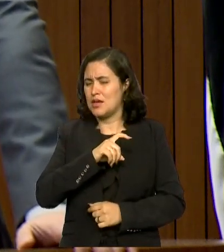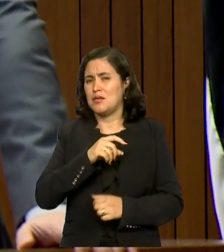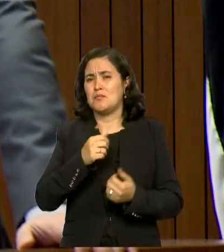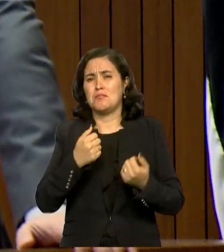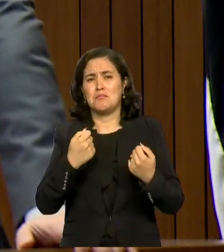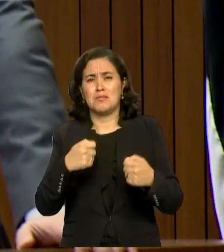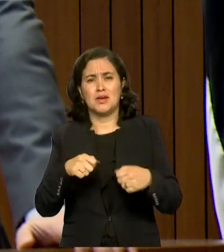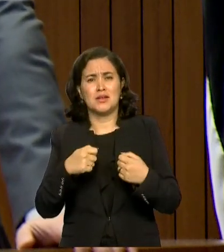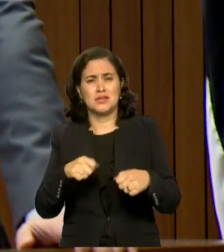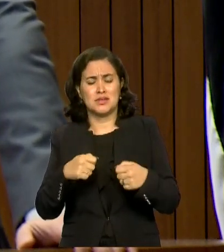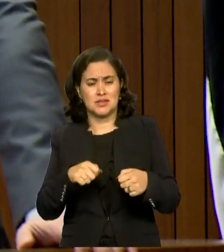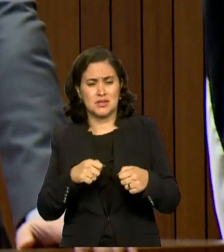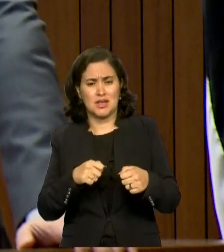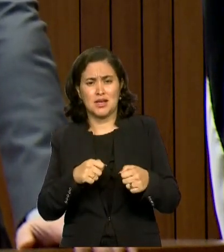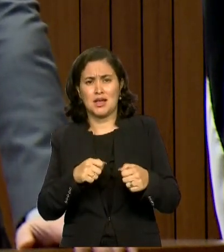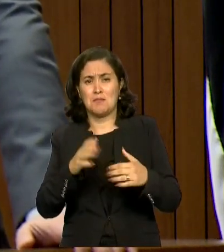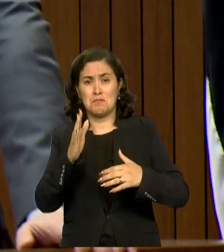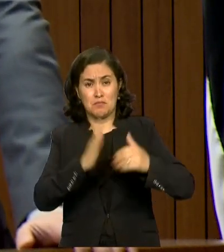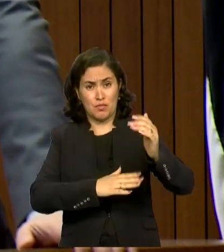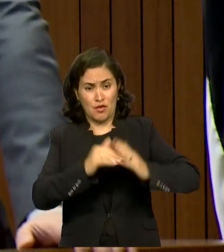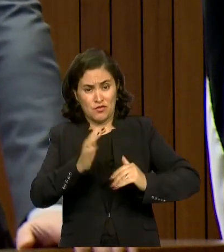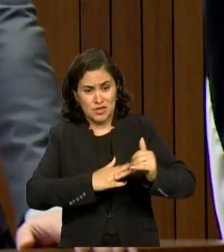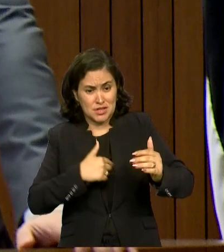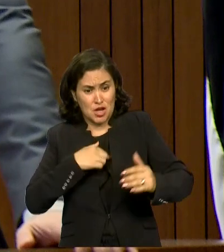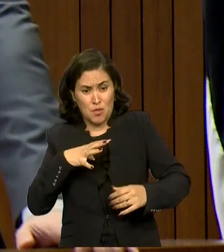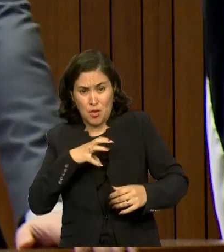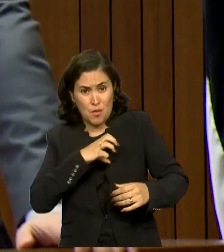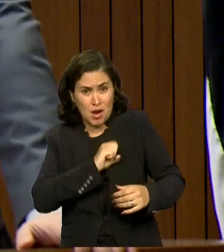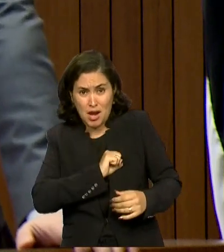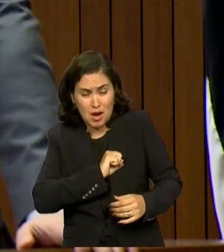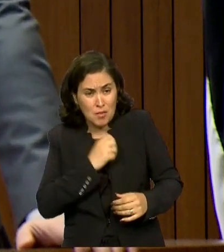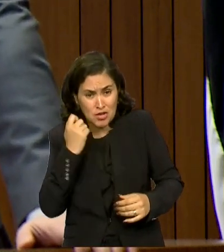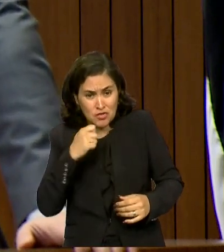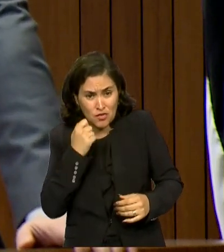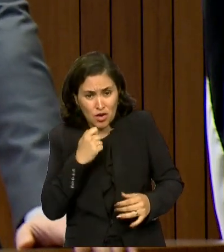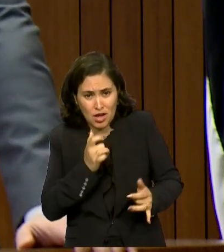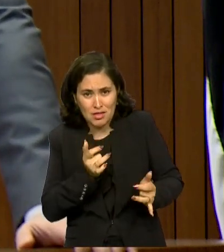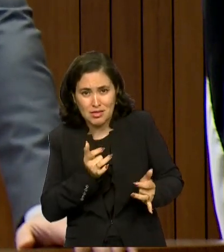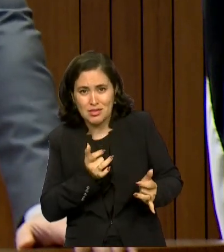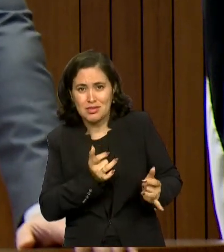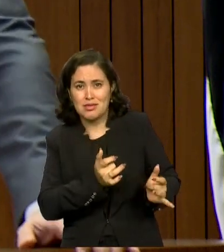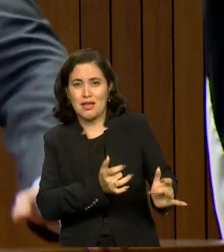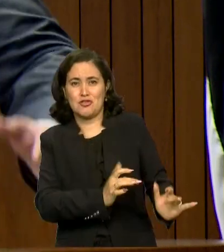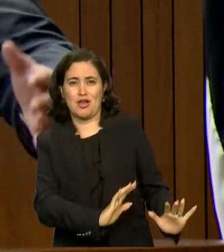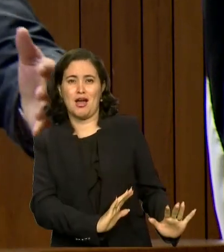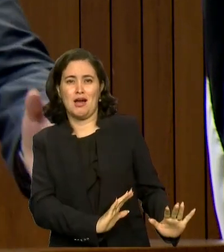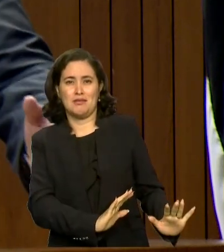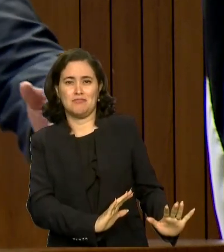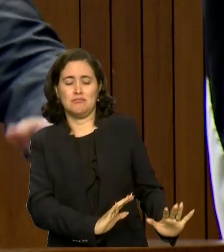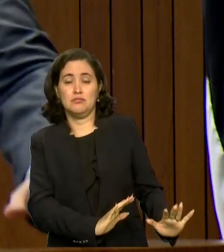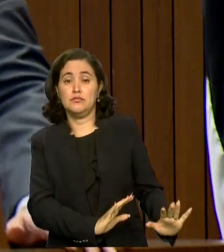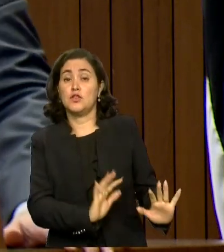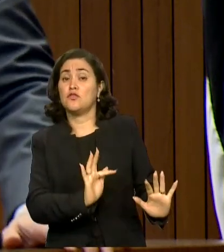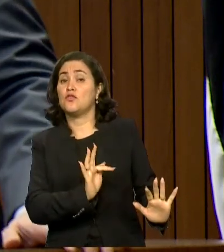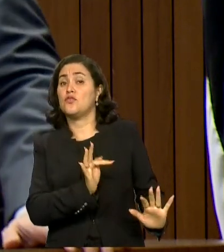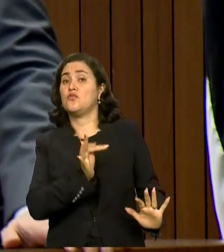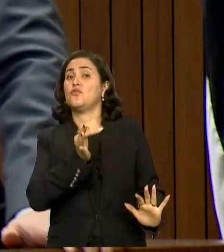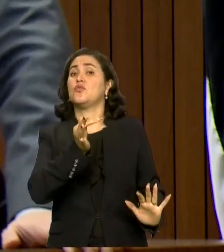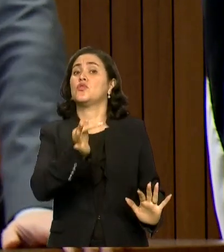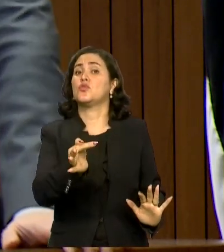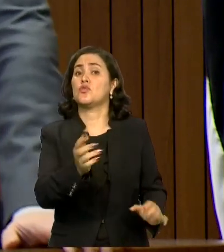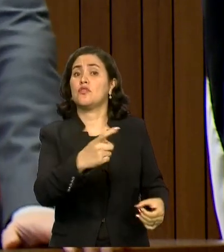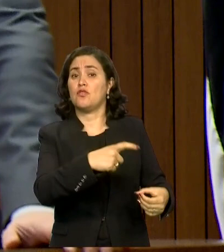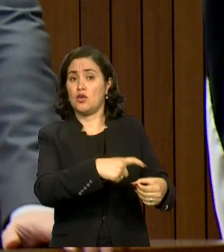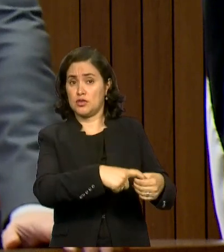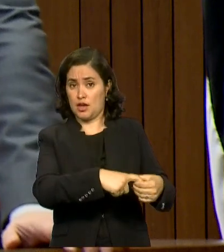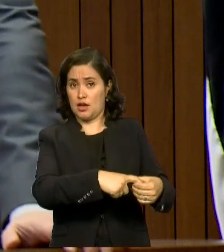daquela profissão que eu abracei, que tanto amei e que tanto amo. E ainda voltarei para a advocacia. Estou agora novamente impedido por ocupar um